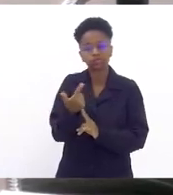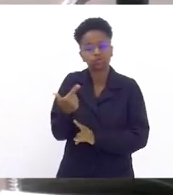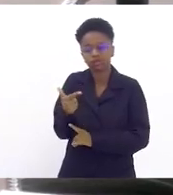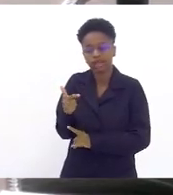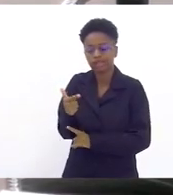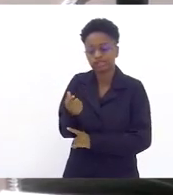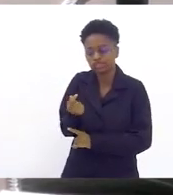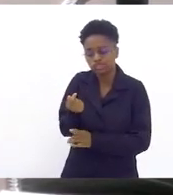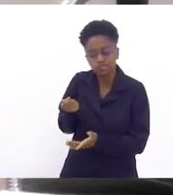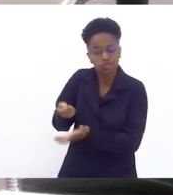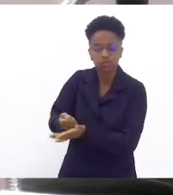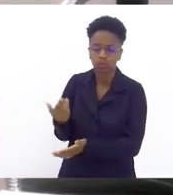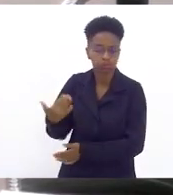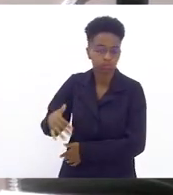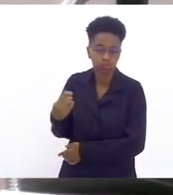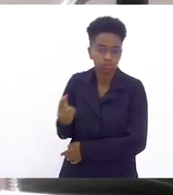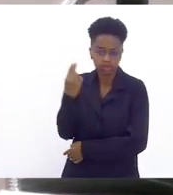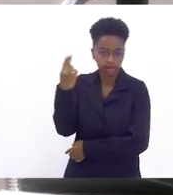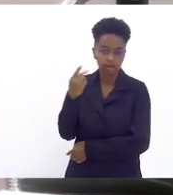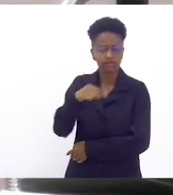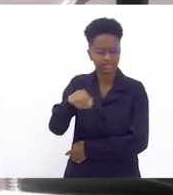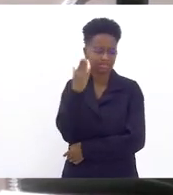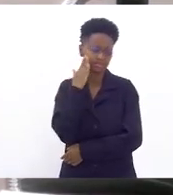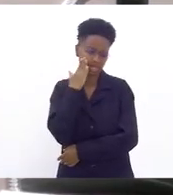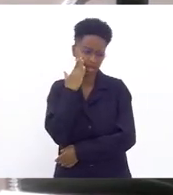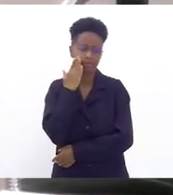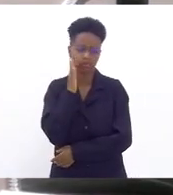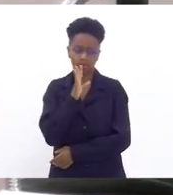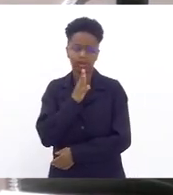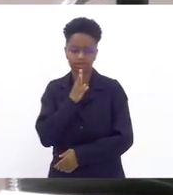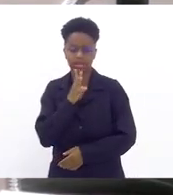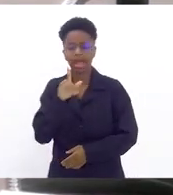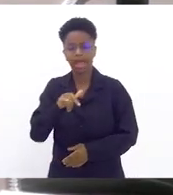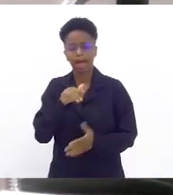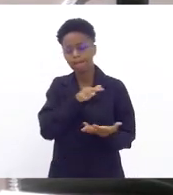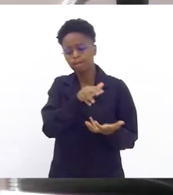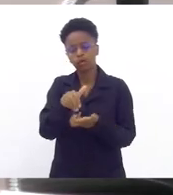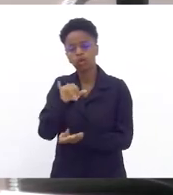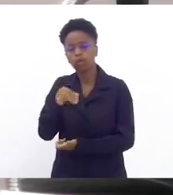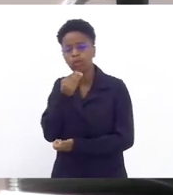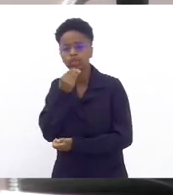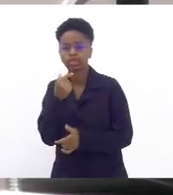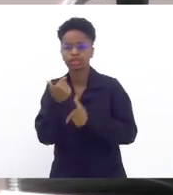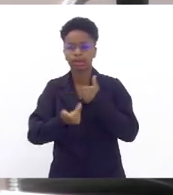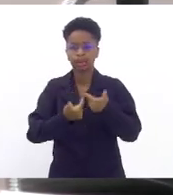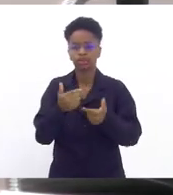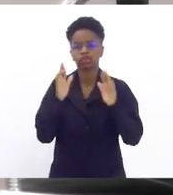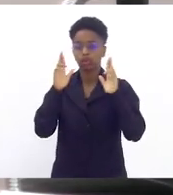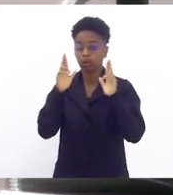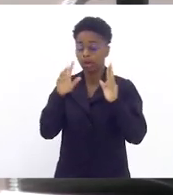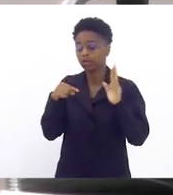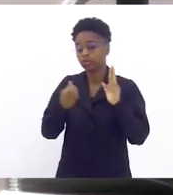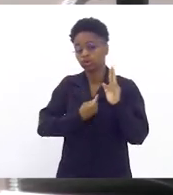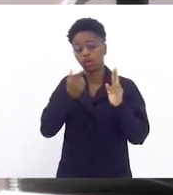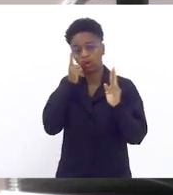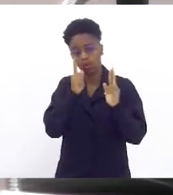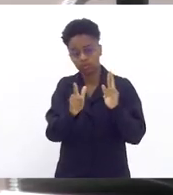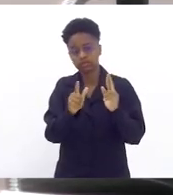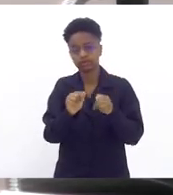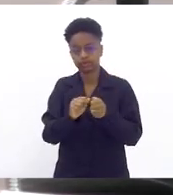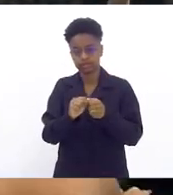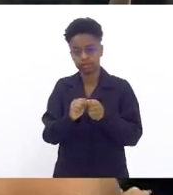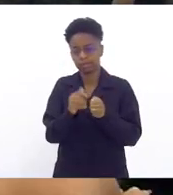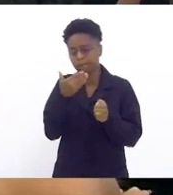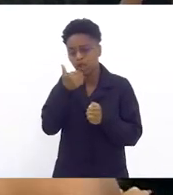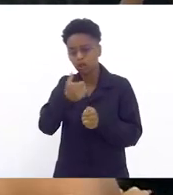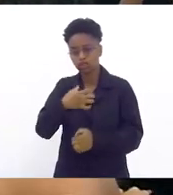Enfim vocês sabem mais do que eu é um mundo de oportunidade de trabalho e se Deus quiser a gente vai conseguir realizar esse trabalho